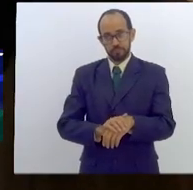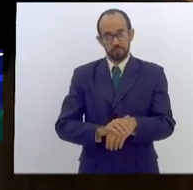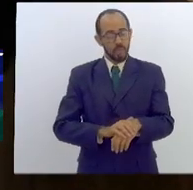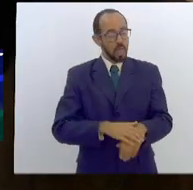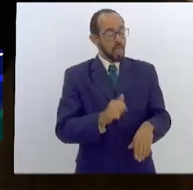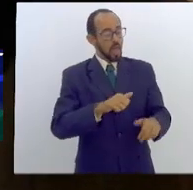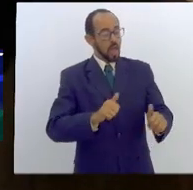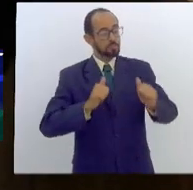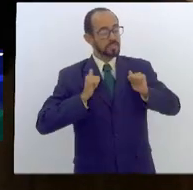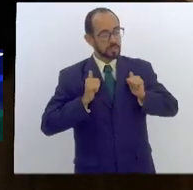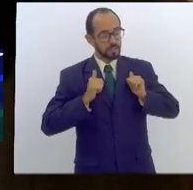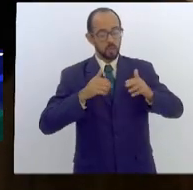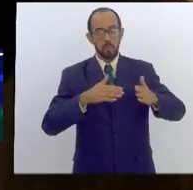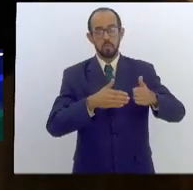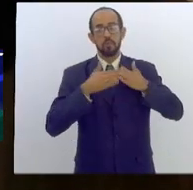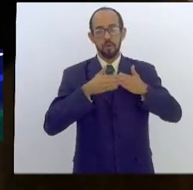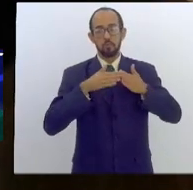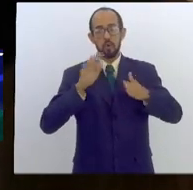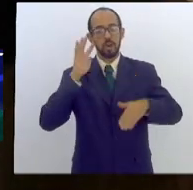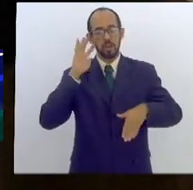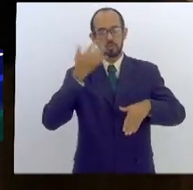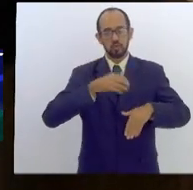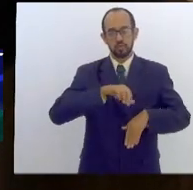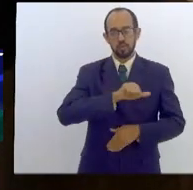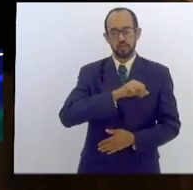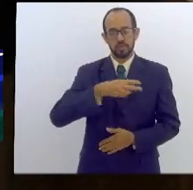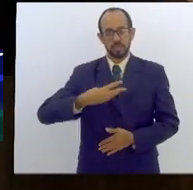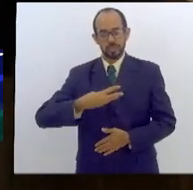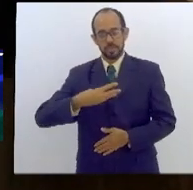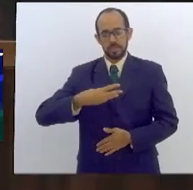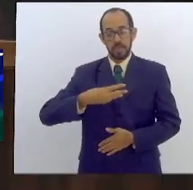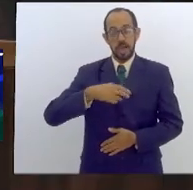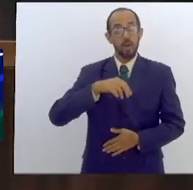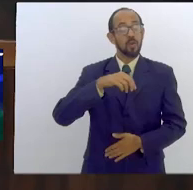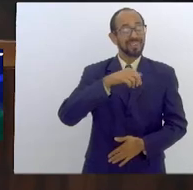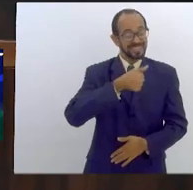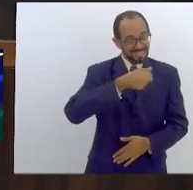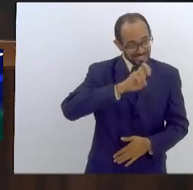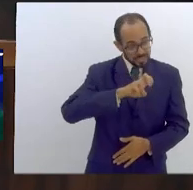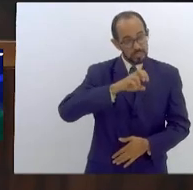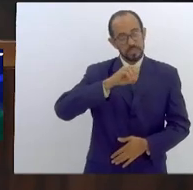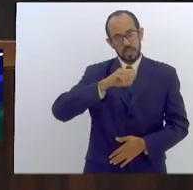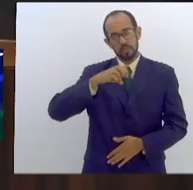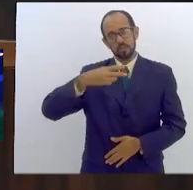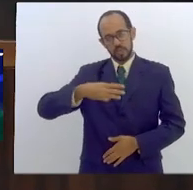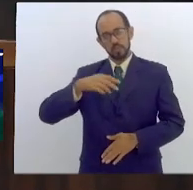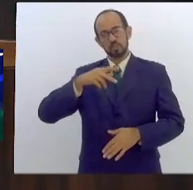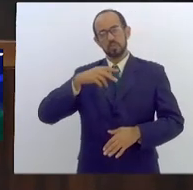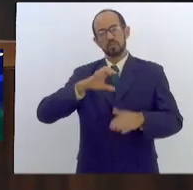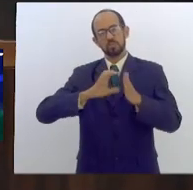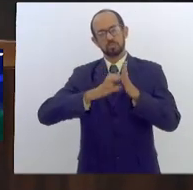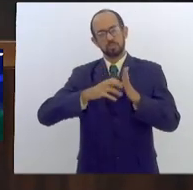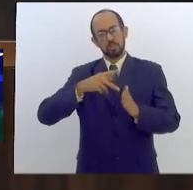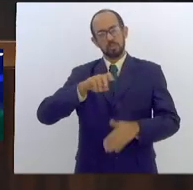no projeto de resolução 1503, da bancada do PSOL. Já consignado.